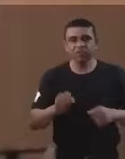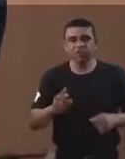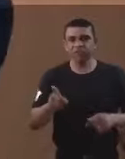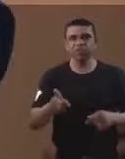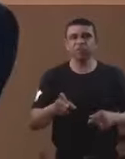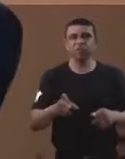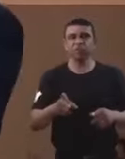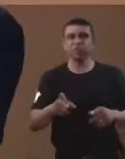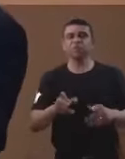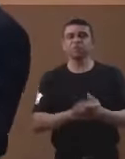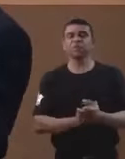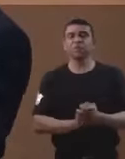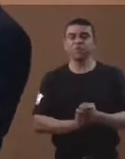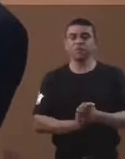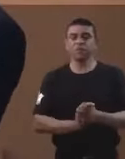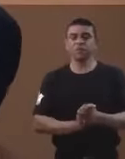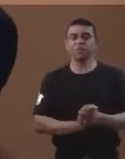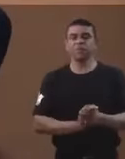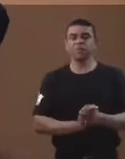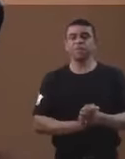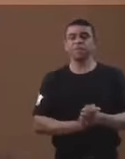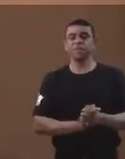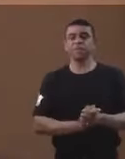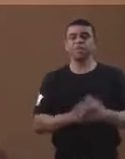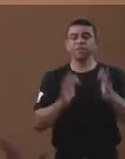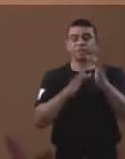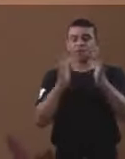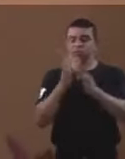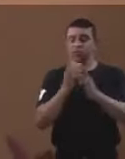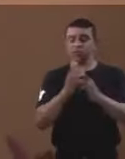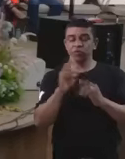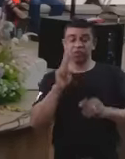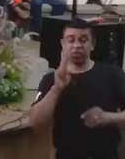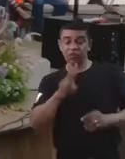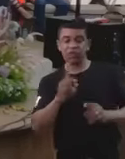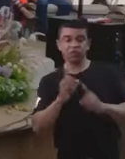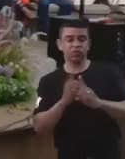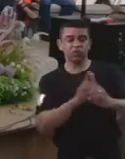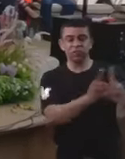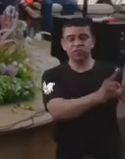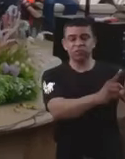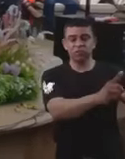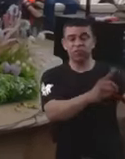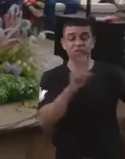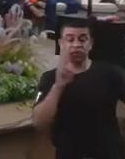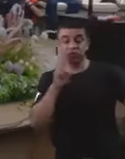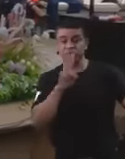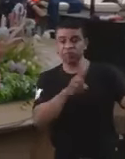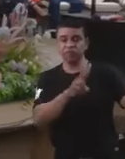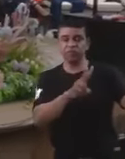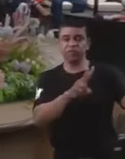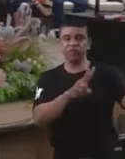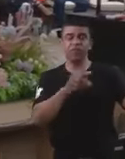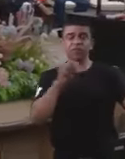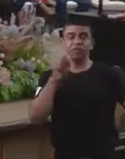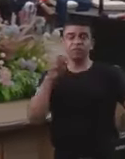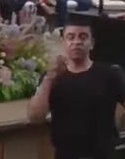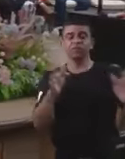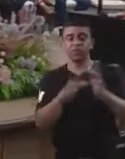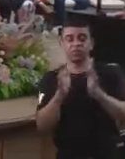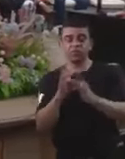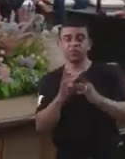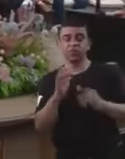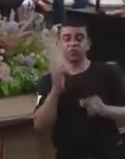grande multidão que quer escutá-lo. E o primeiro ponto da pregação de Jesus aos discípulos é: cuidado com